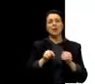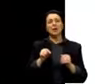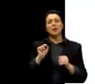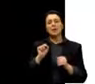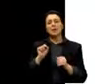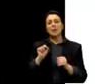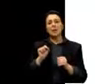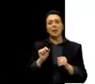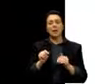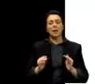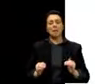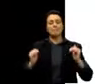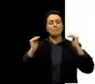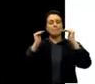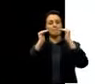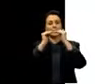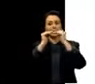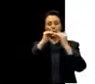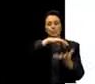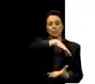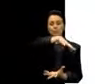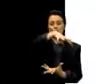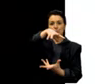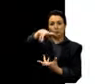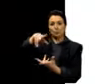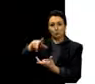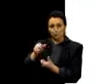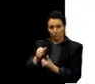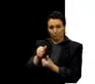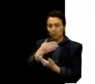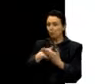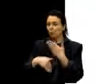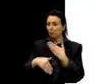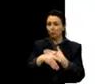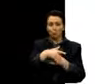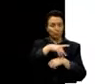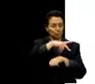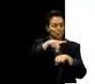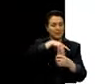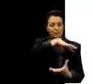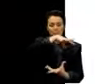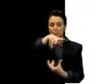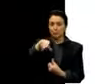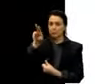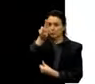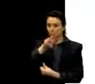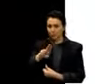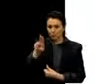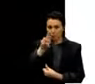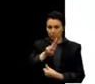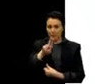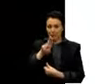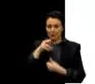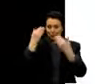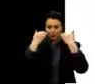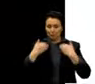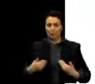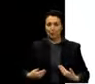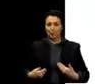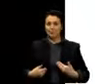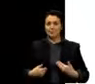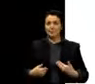posição padrão. Então, isso é universal, tá? Essa posição aí anatômica. Só que a palma das mãos